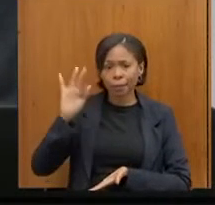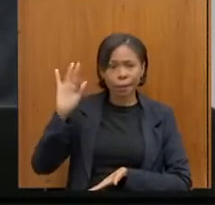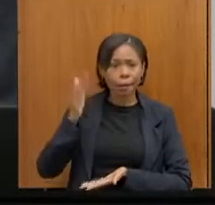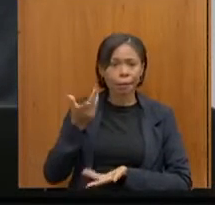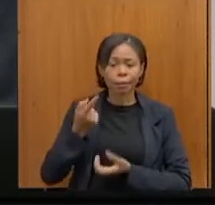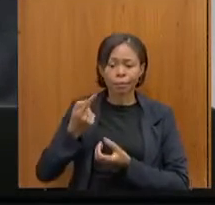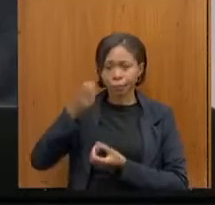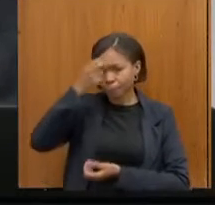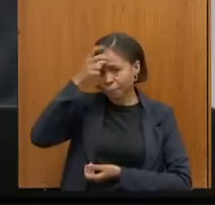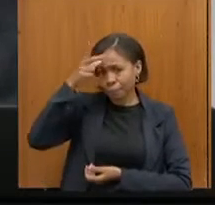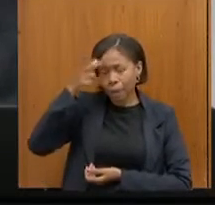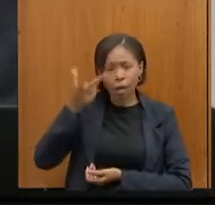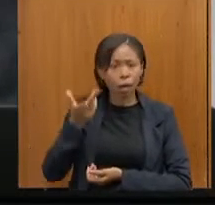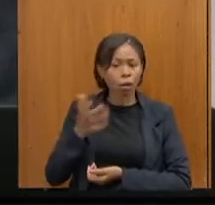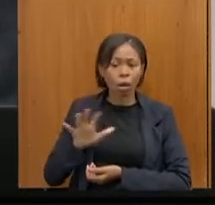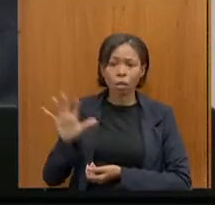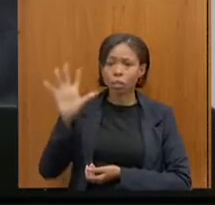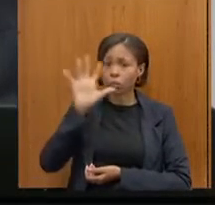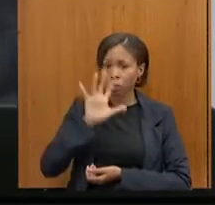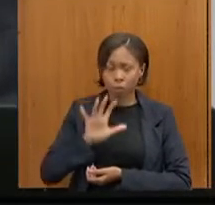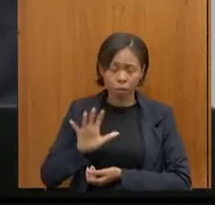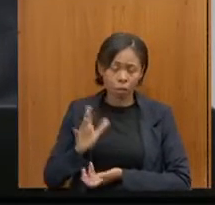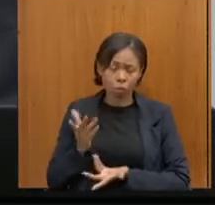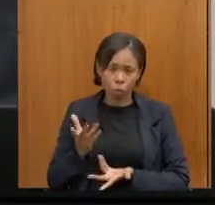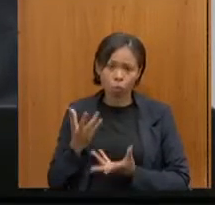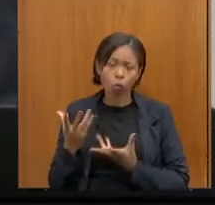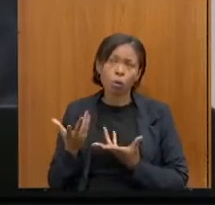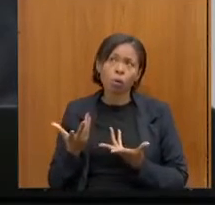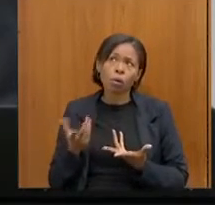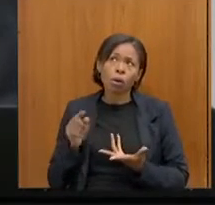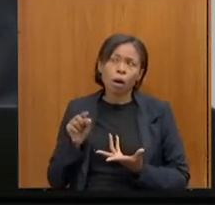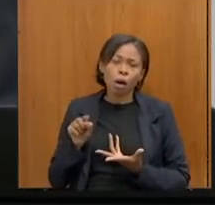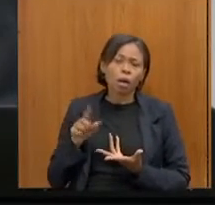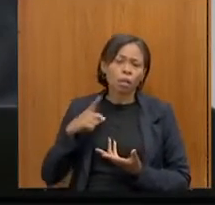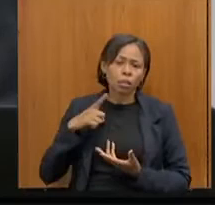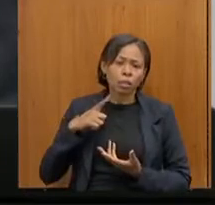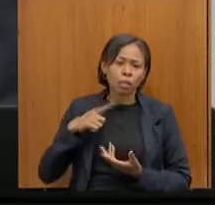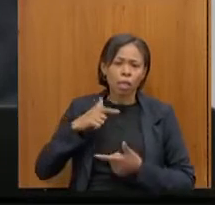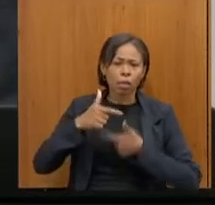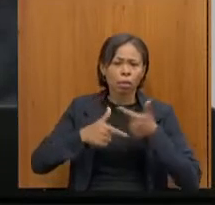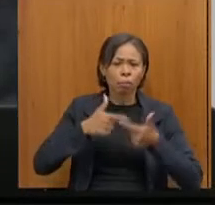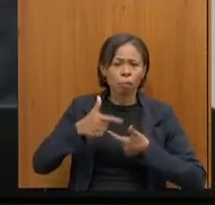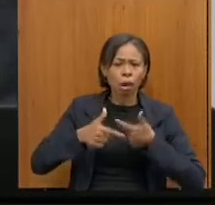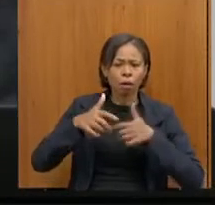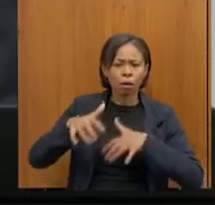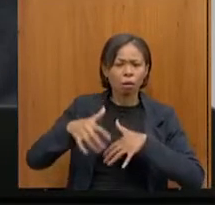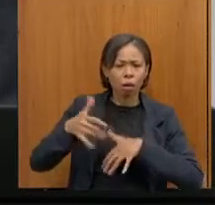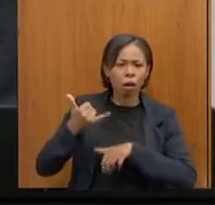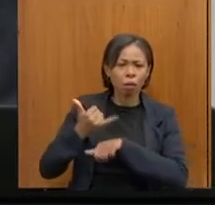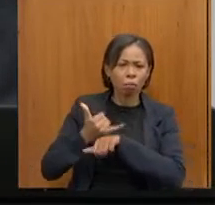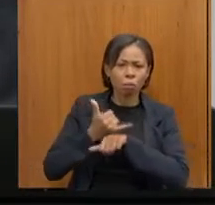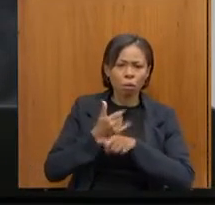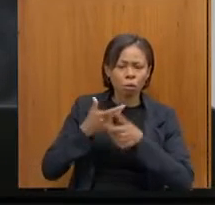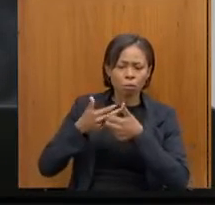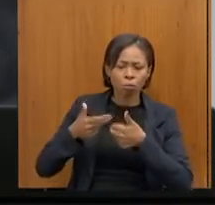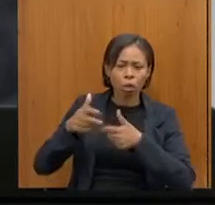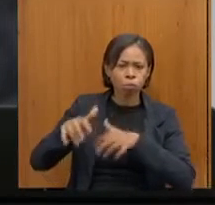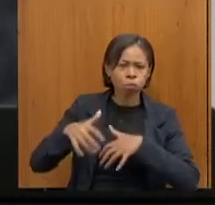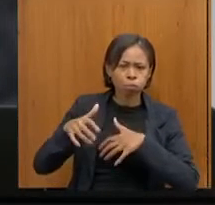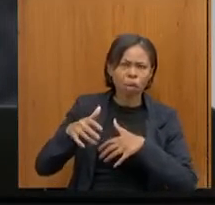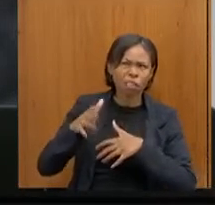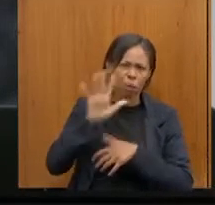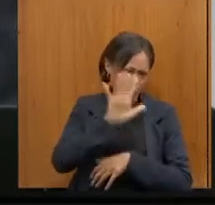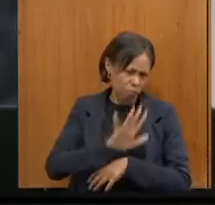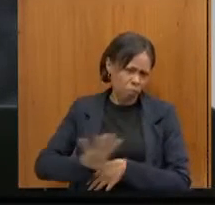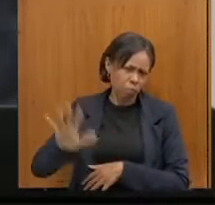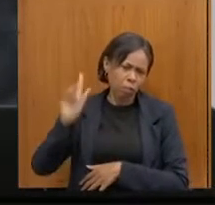economia a atividade minerária e ela essa atividade nos últimos anos tem sido um pilar não só da nossa região mais de